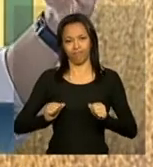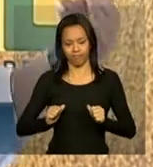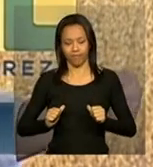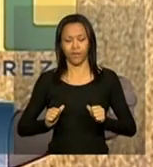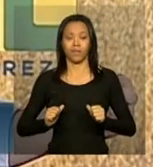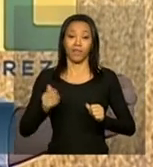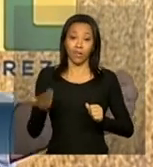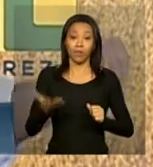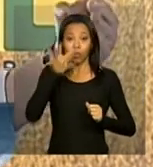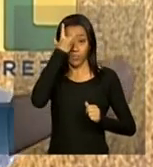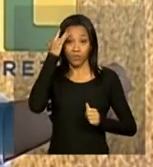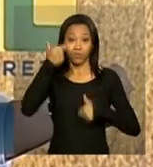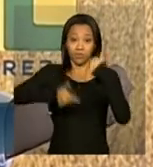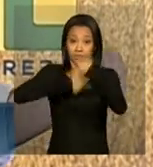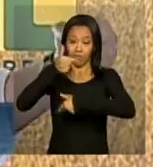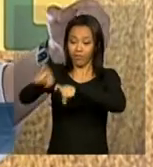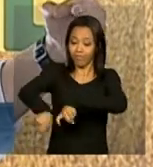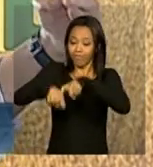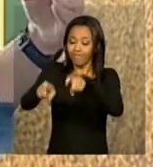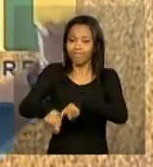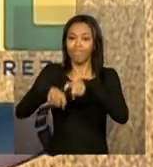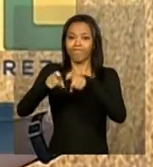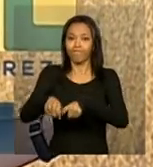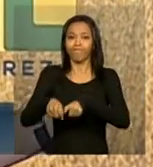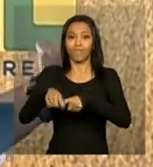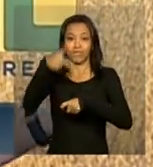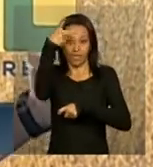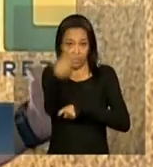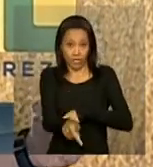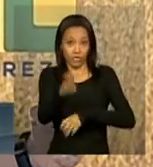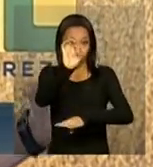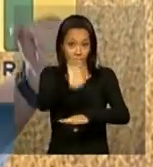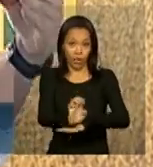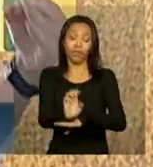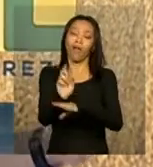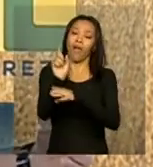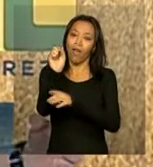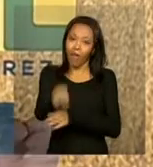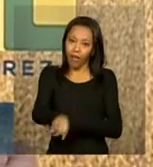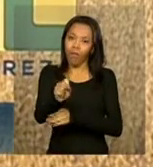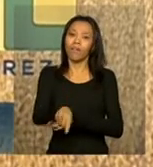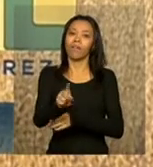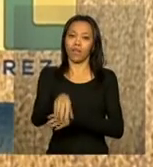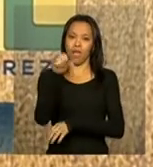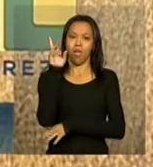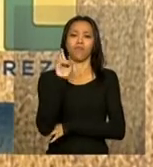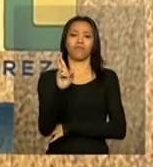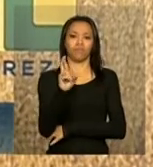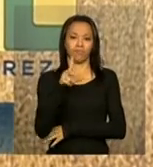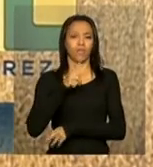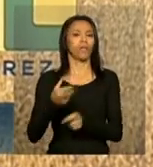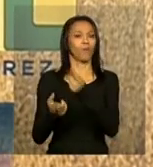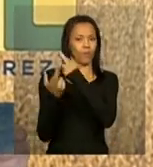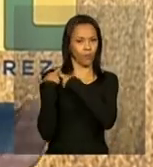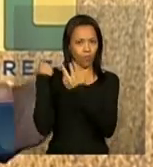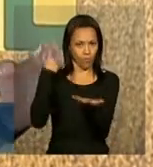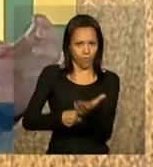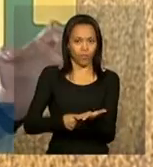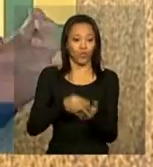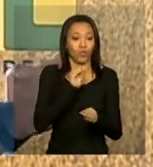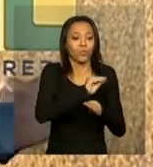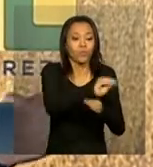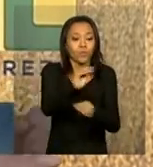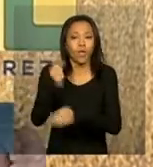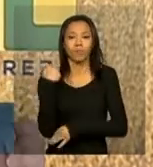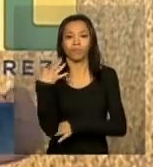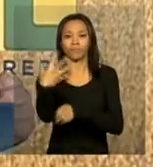os produtores agrícolas do Mato Grosso são, sim, responsáveis ambientalmente.